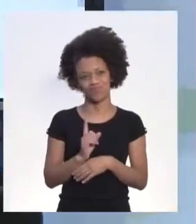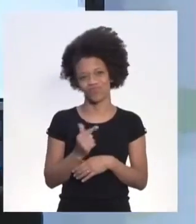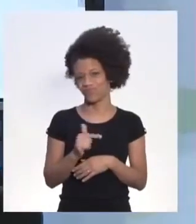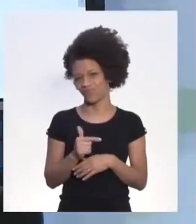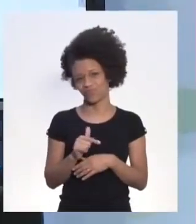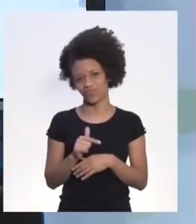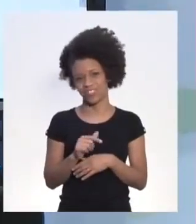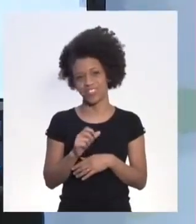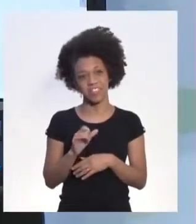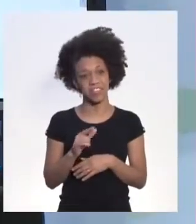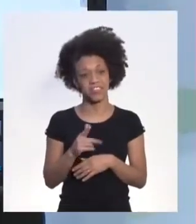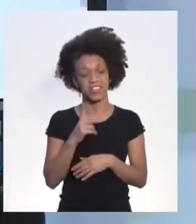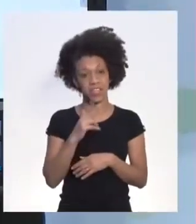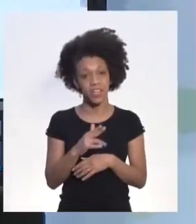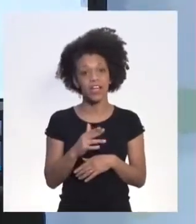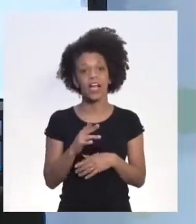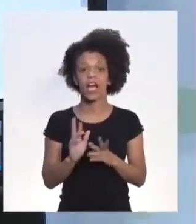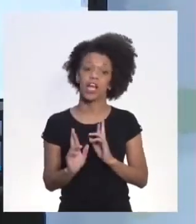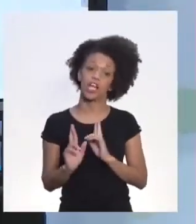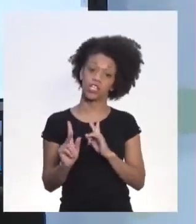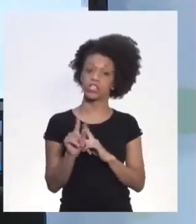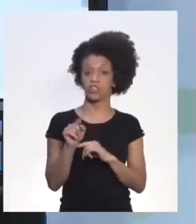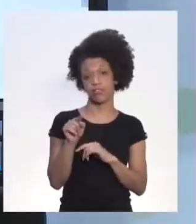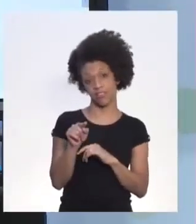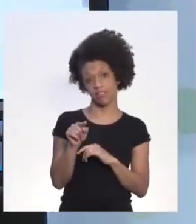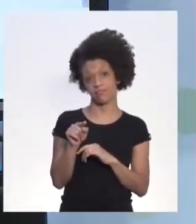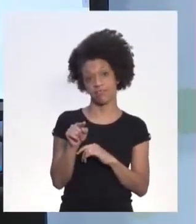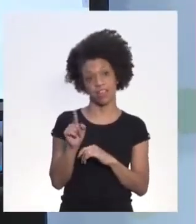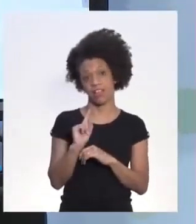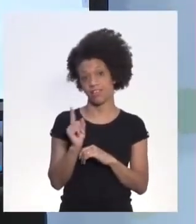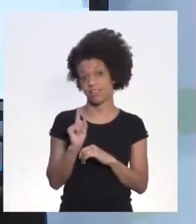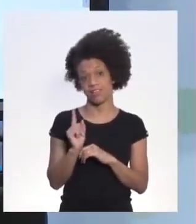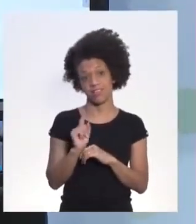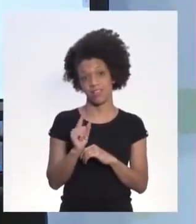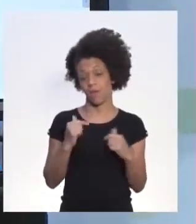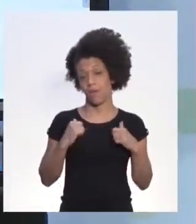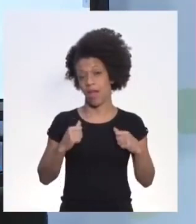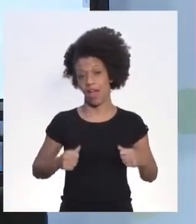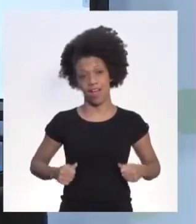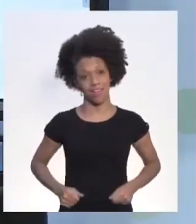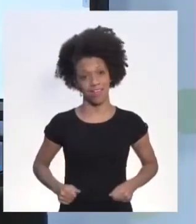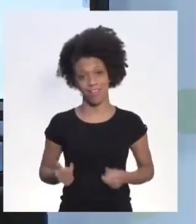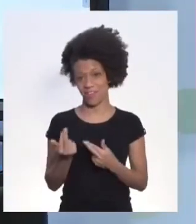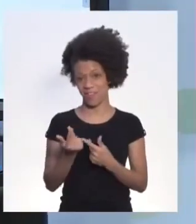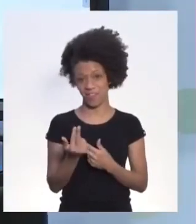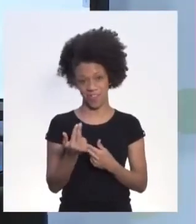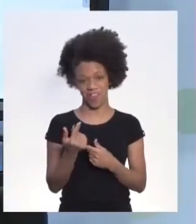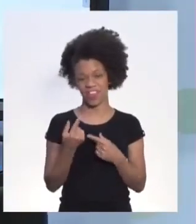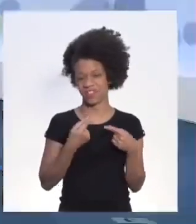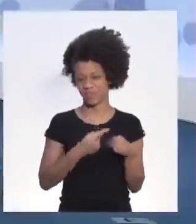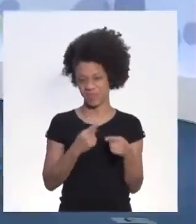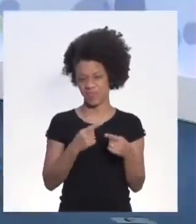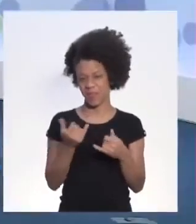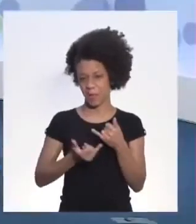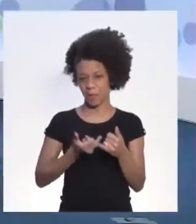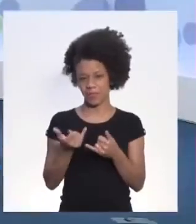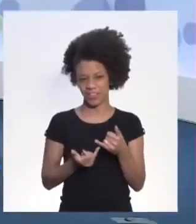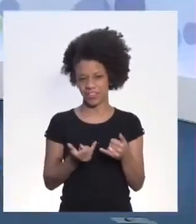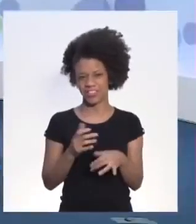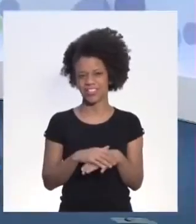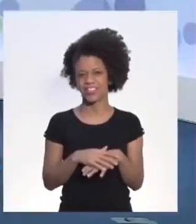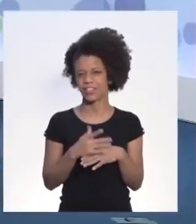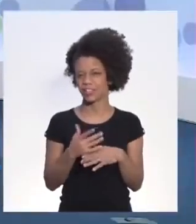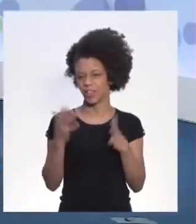aqui. Se vocês estão achando... E é diferente, tá? Não é a mesma camiseta aí. Vocês estão zoando aí, vocês estão brincando comigo aí, querendo